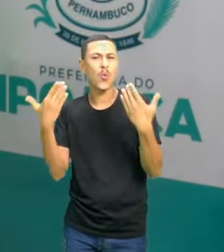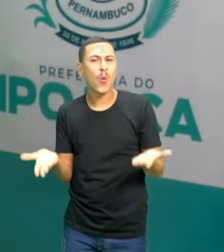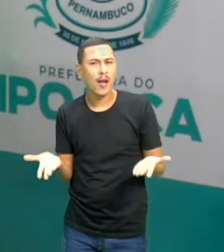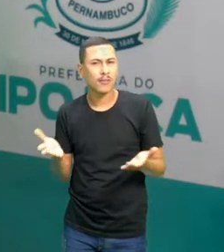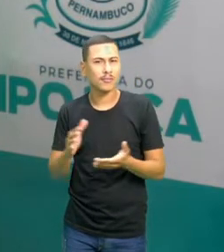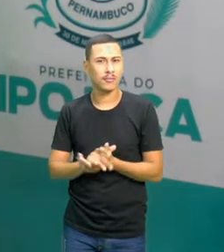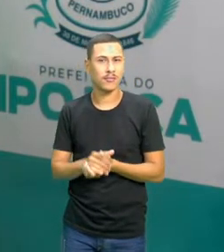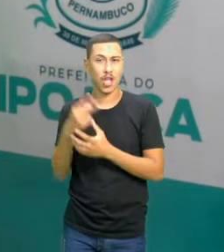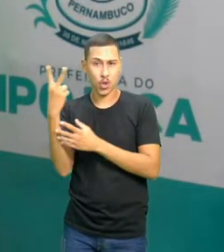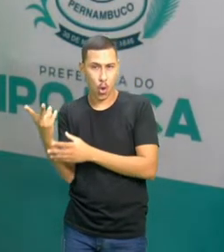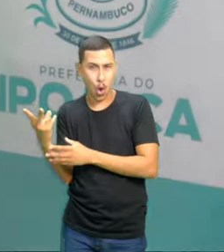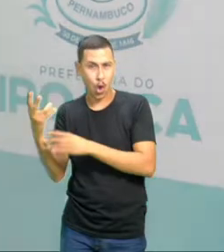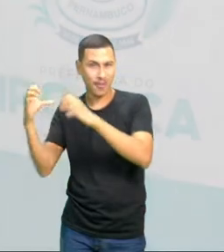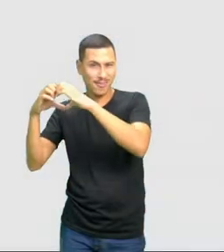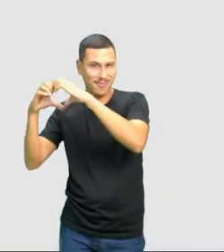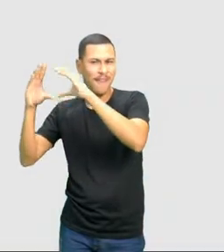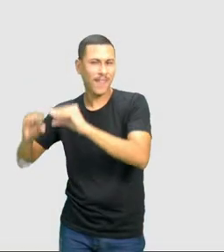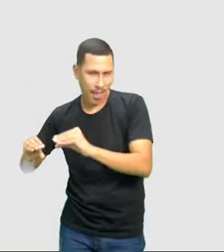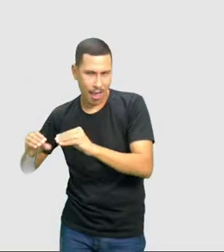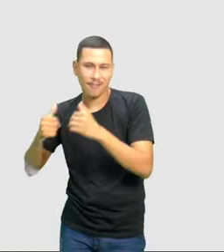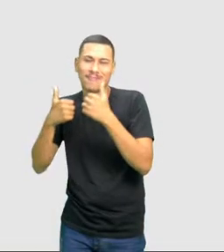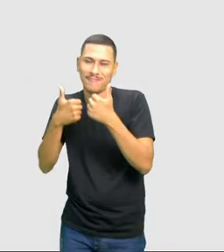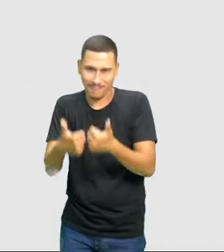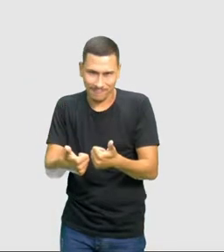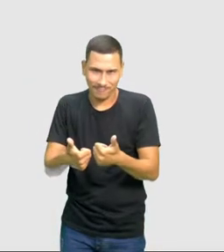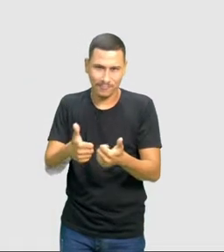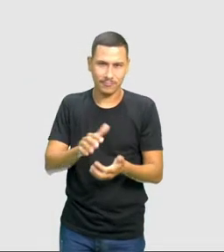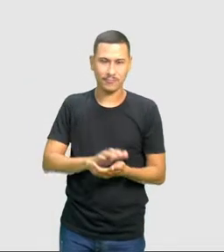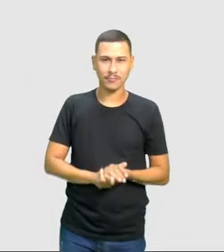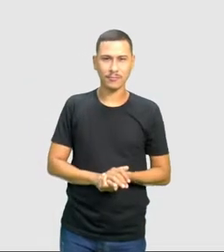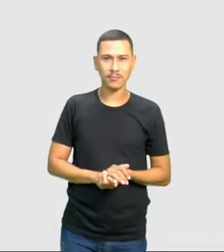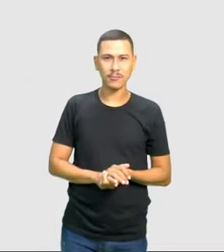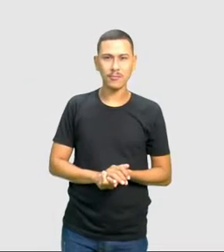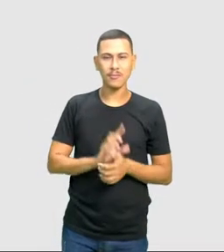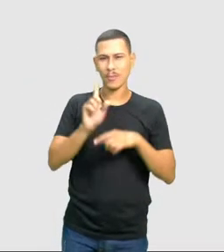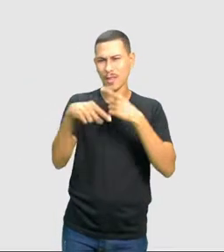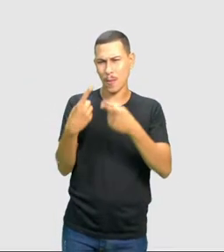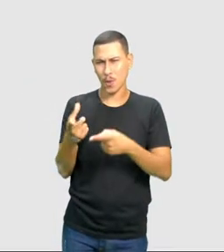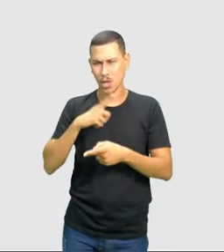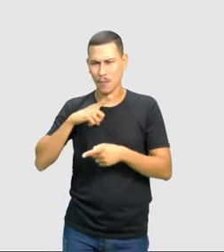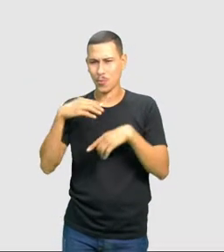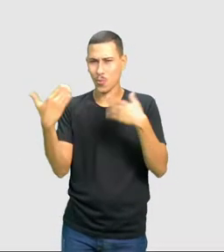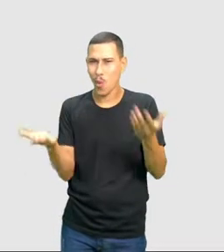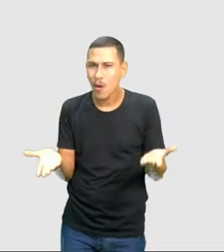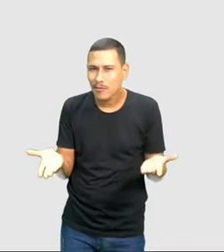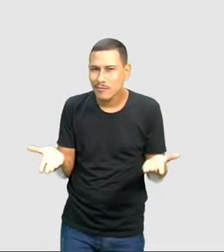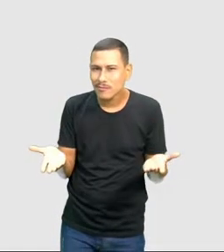os dois pequenos. E em seguida temos qual?